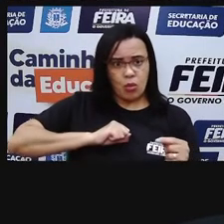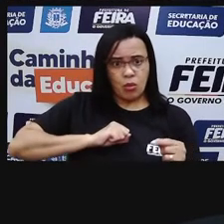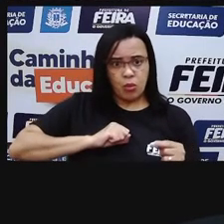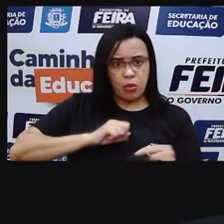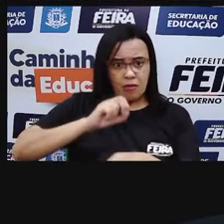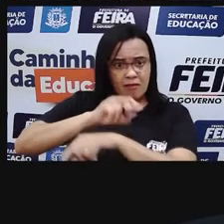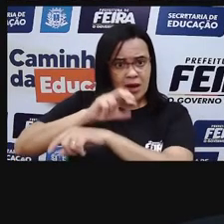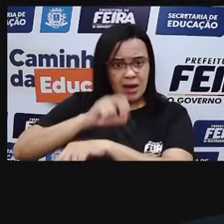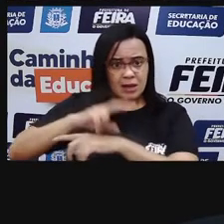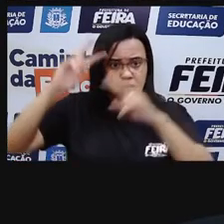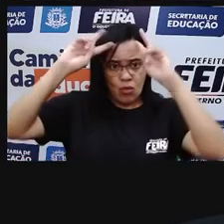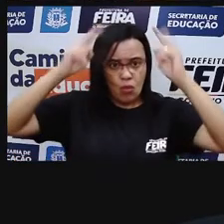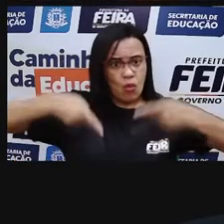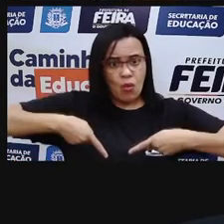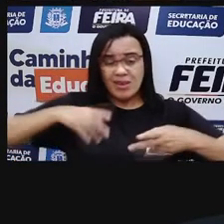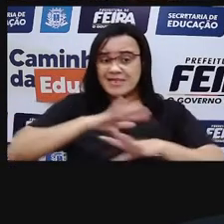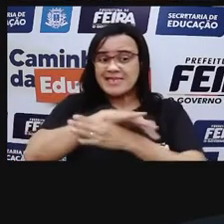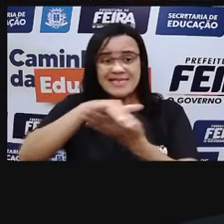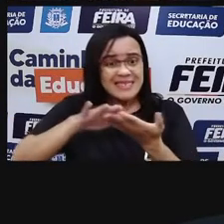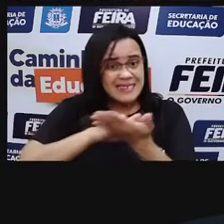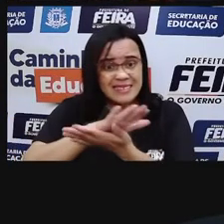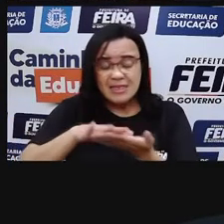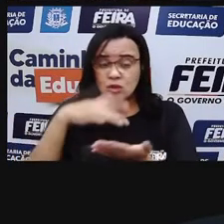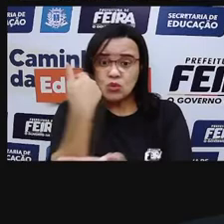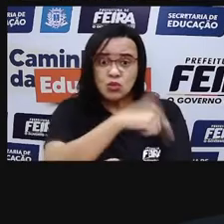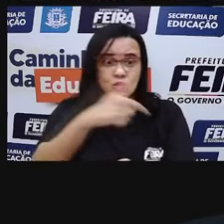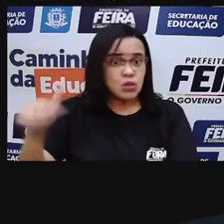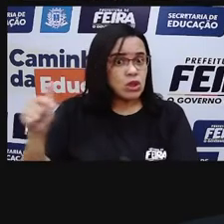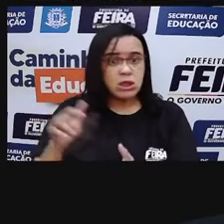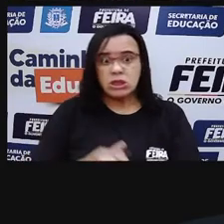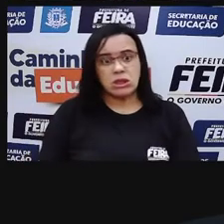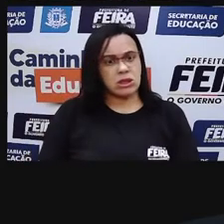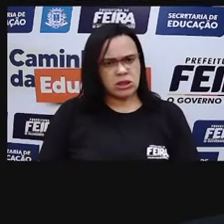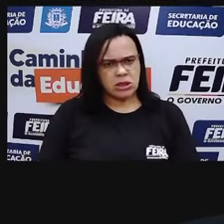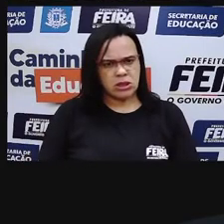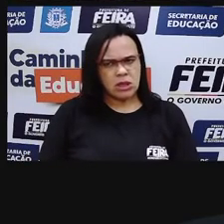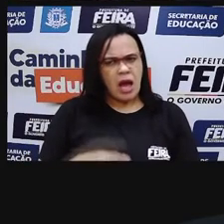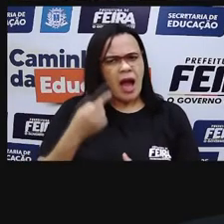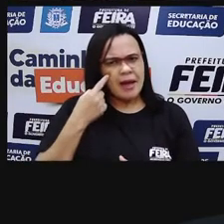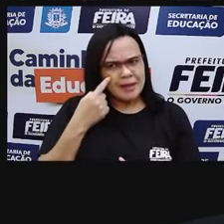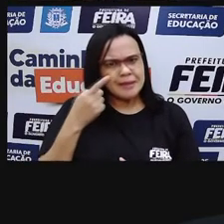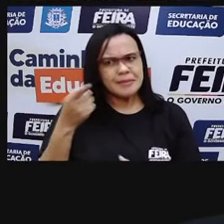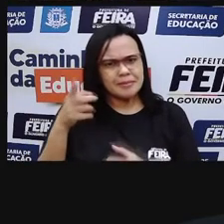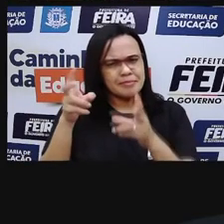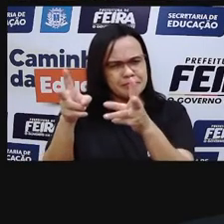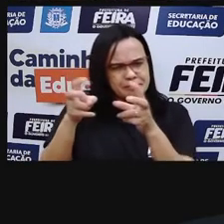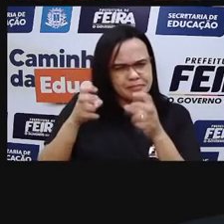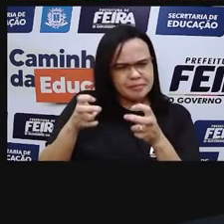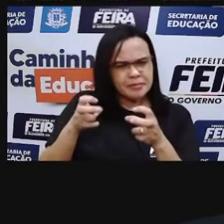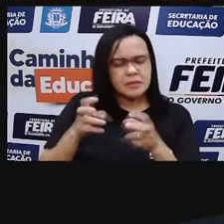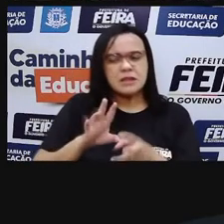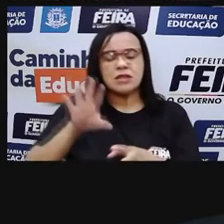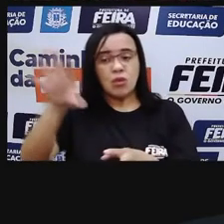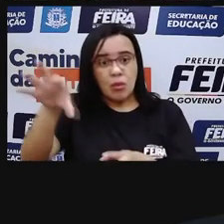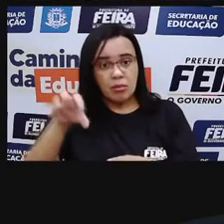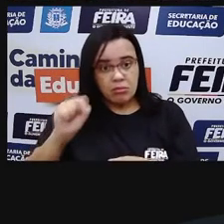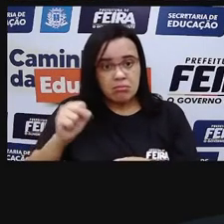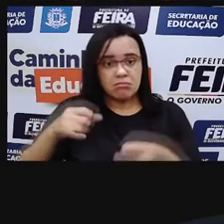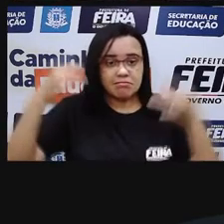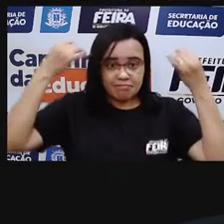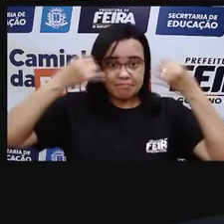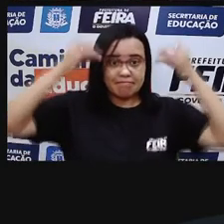varíola humana. E ele fez, nossa, então, vamos lá, vou fazer o seguinte, vou pegar, e foi isso que ele